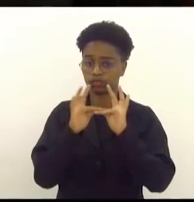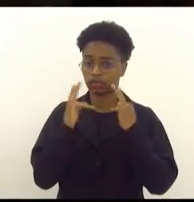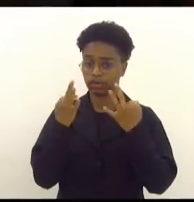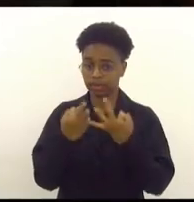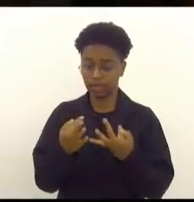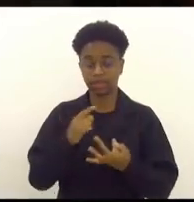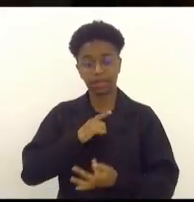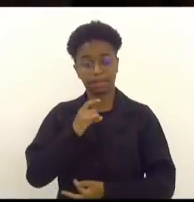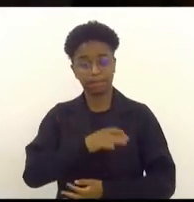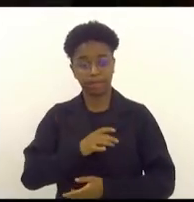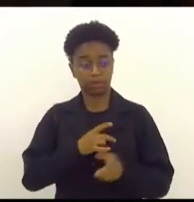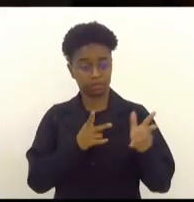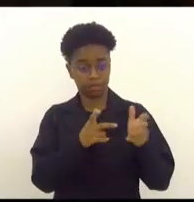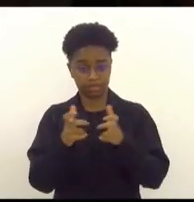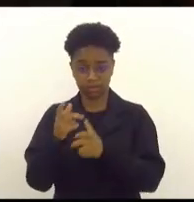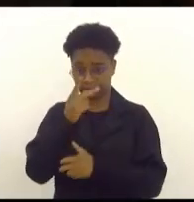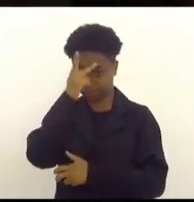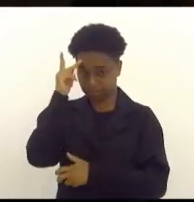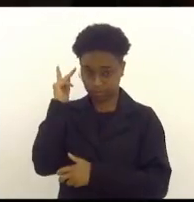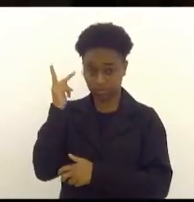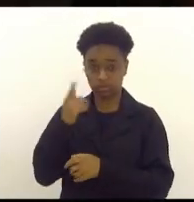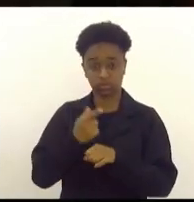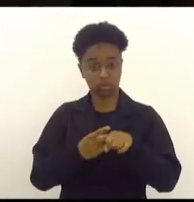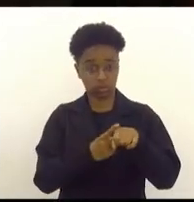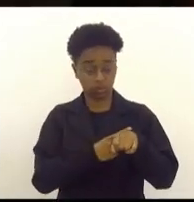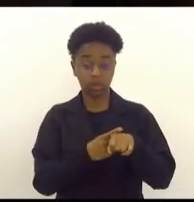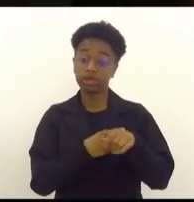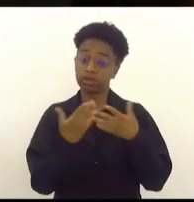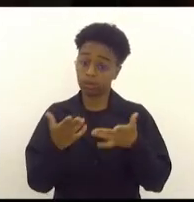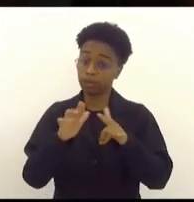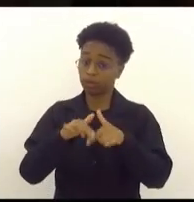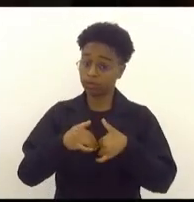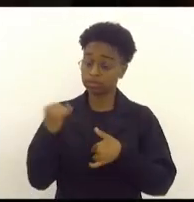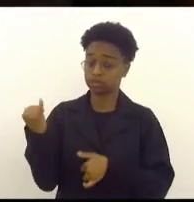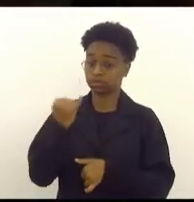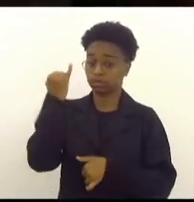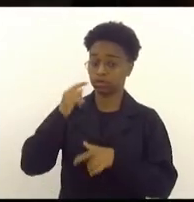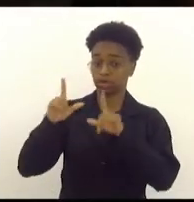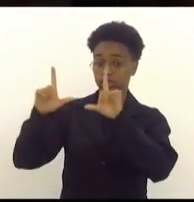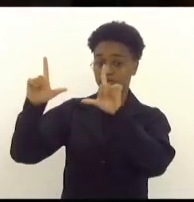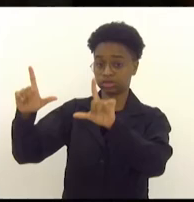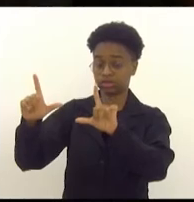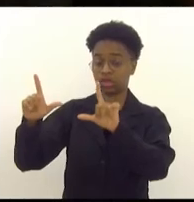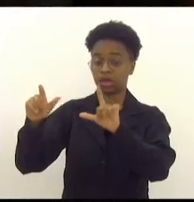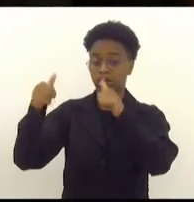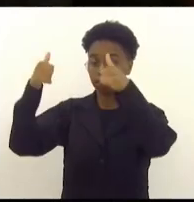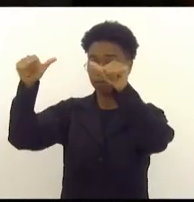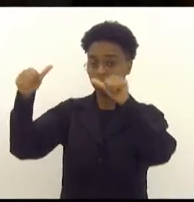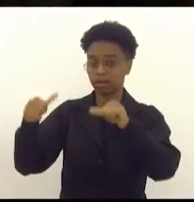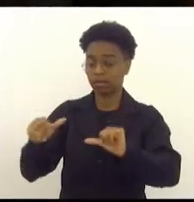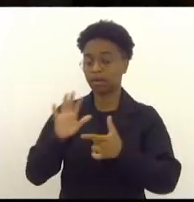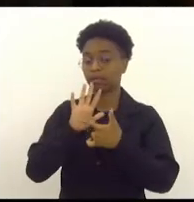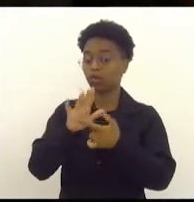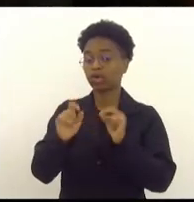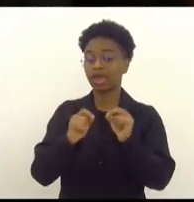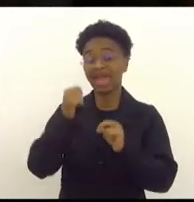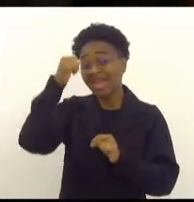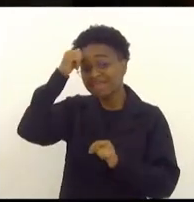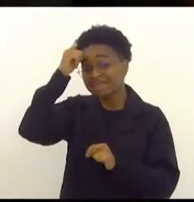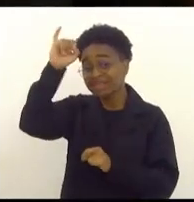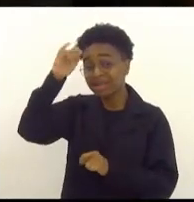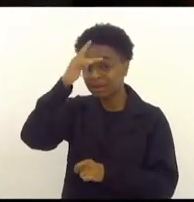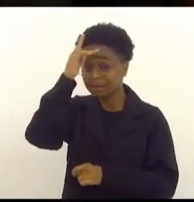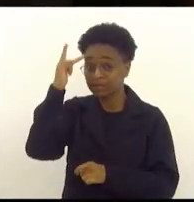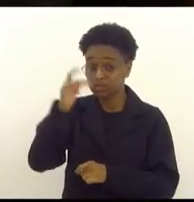as pessoas como vieram ao mundo exatamente essas sinalização permite preservar aqueles que